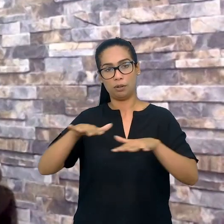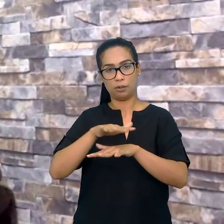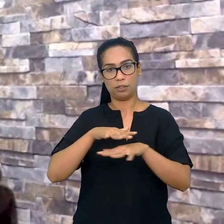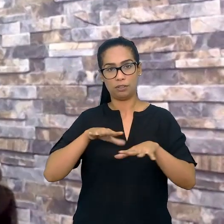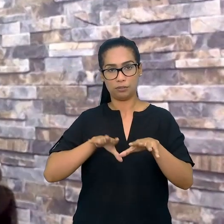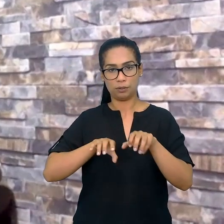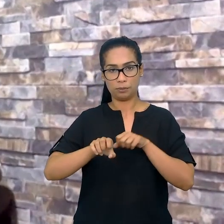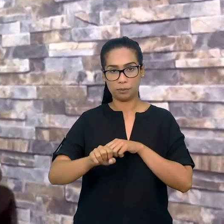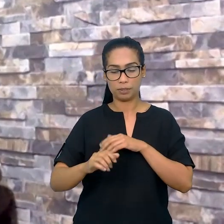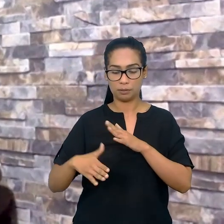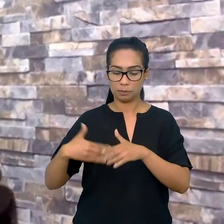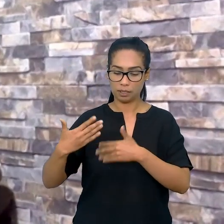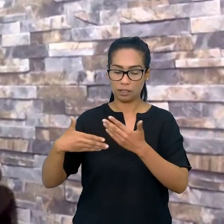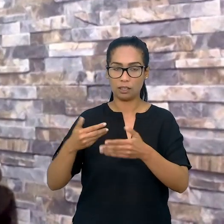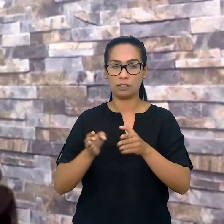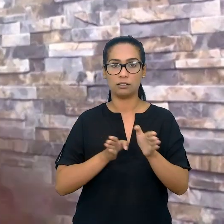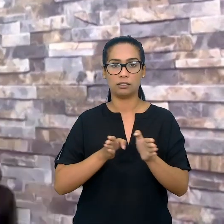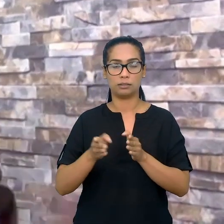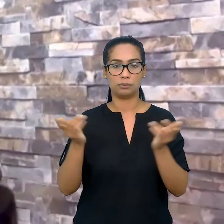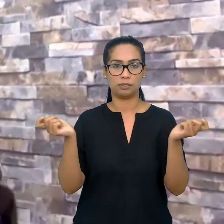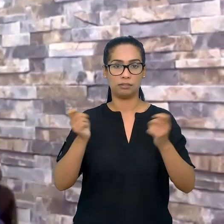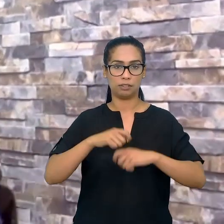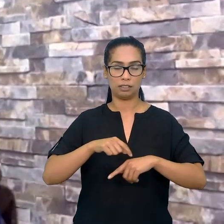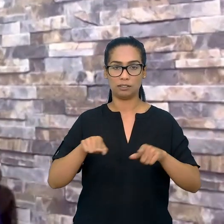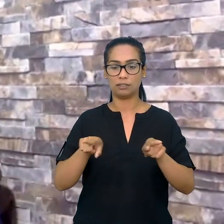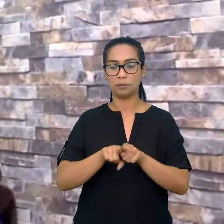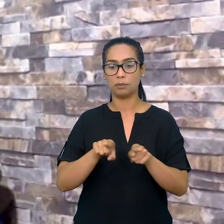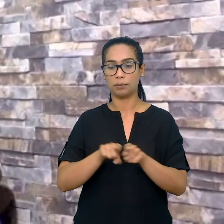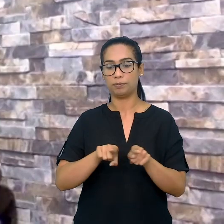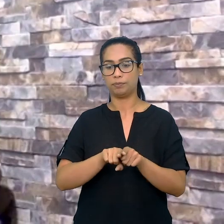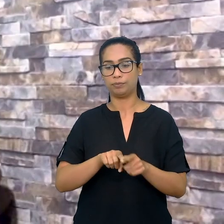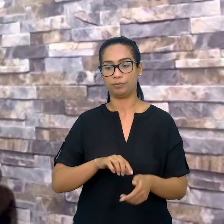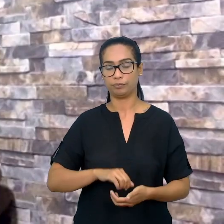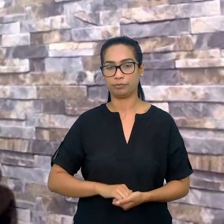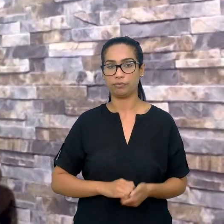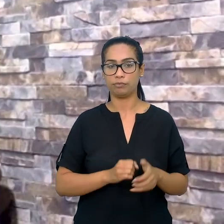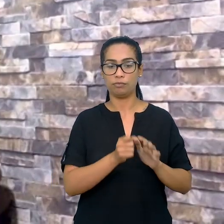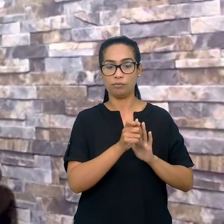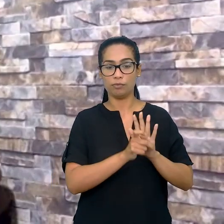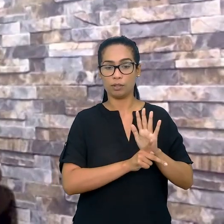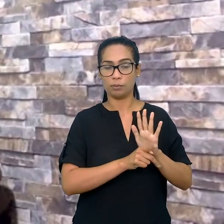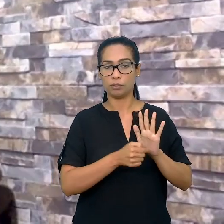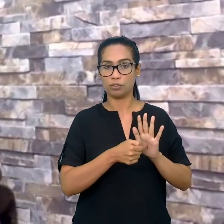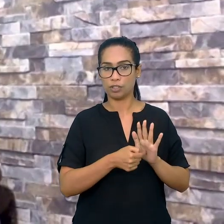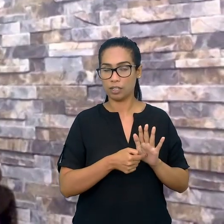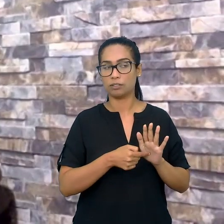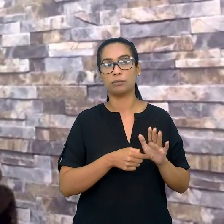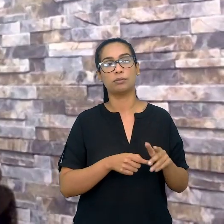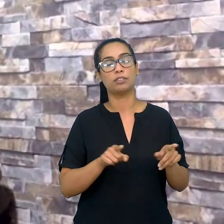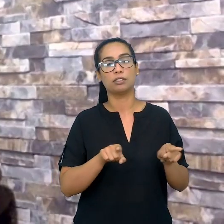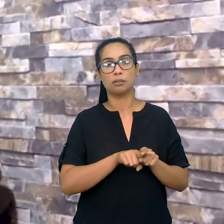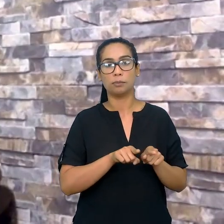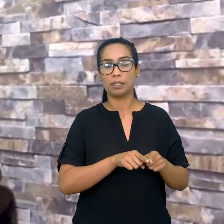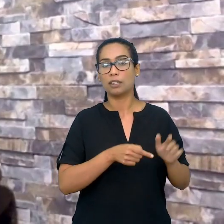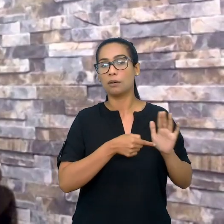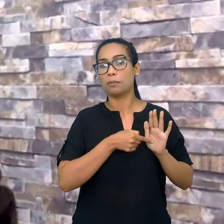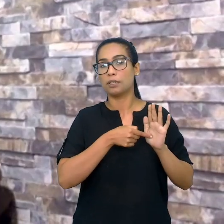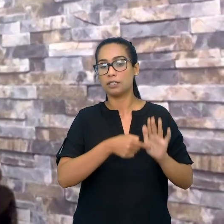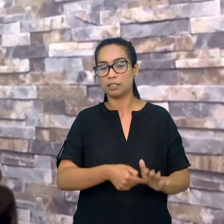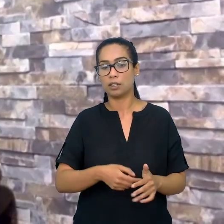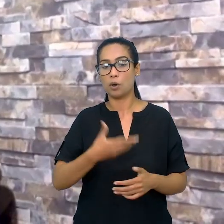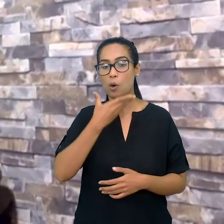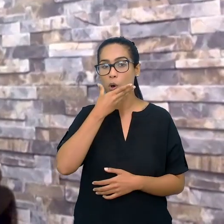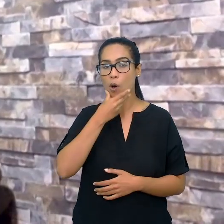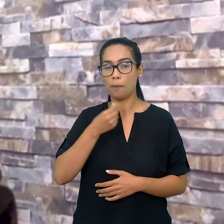esteja cada vez mais acessível. E seguindo nessa proposta também, vou fazer a minha autodescrição. Então, sou